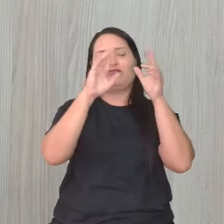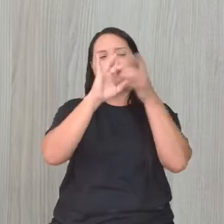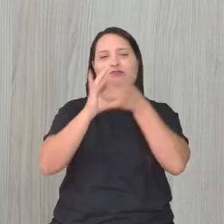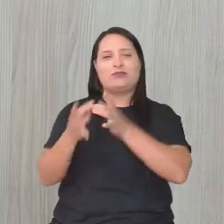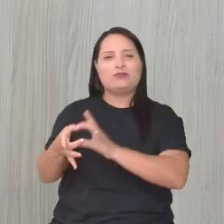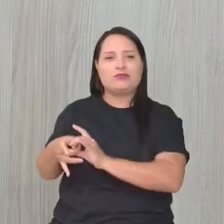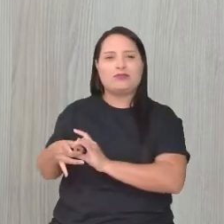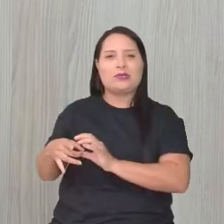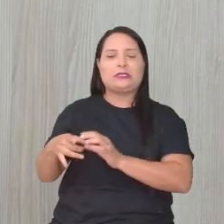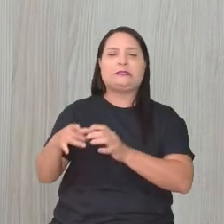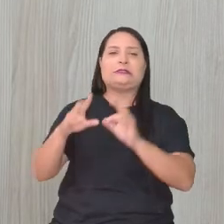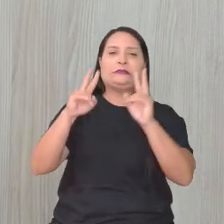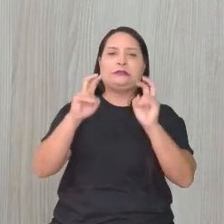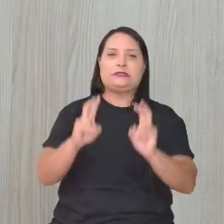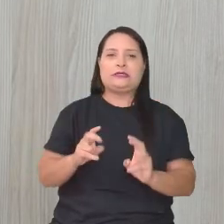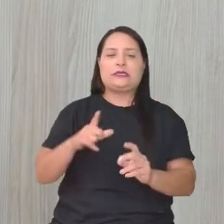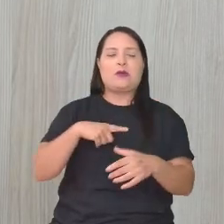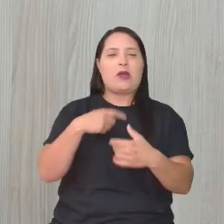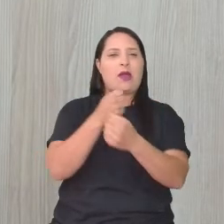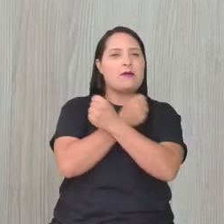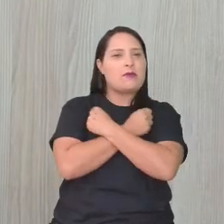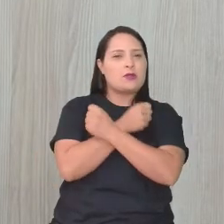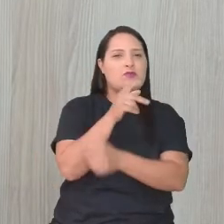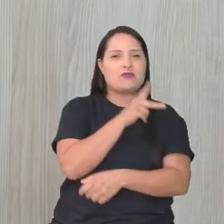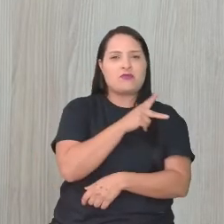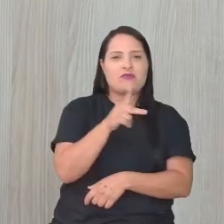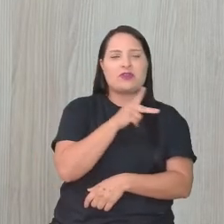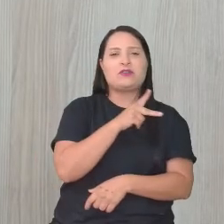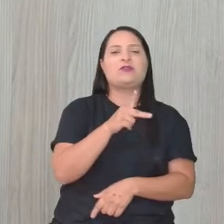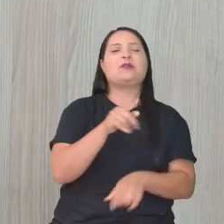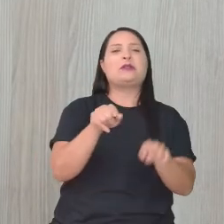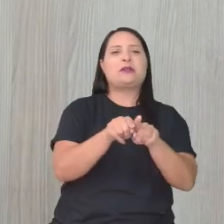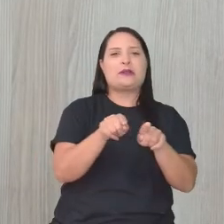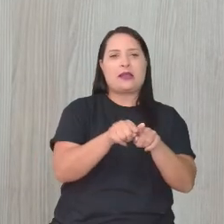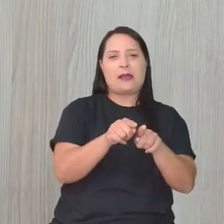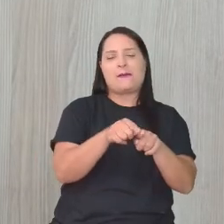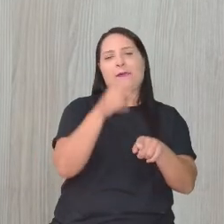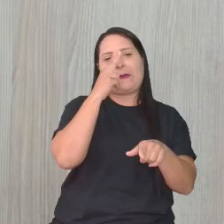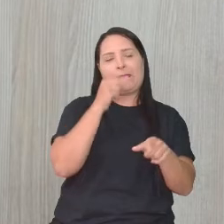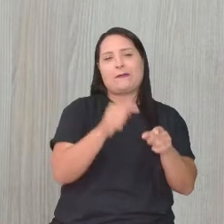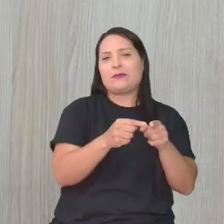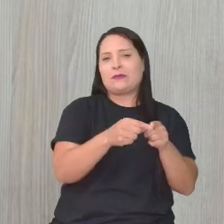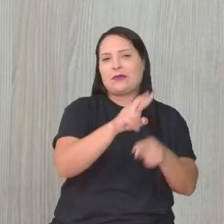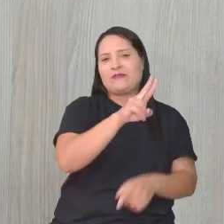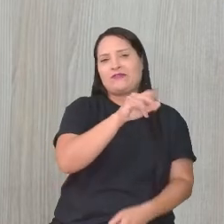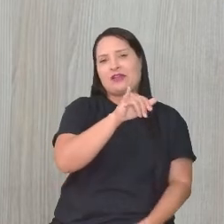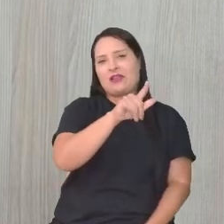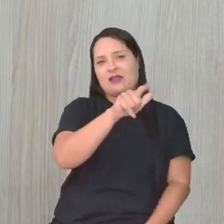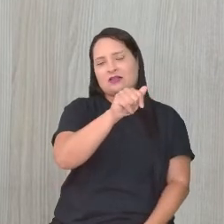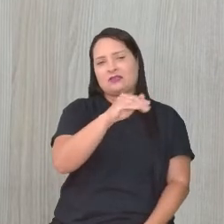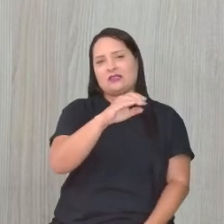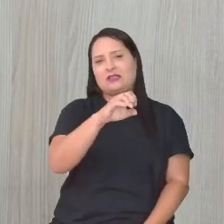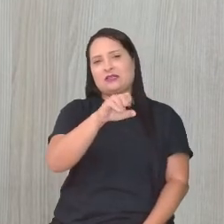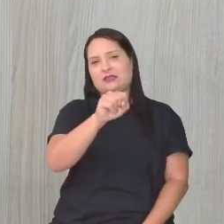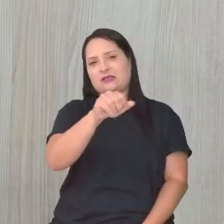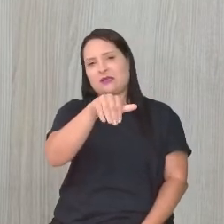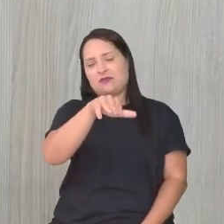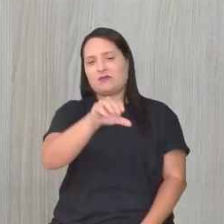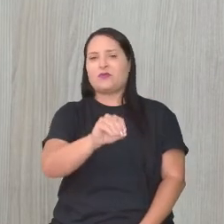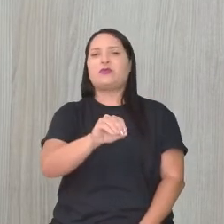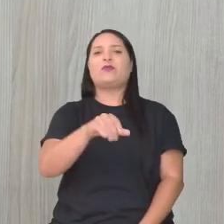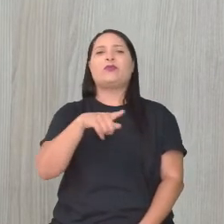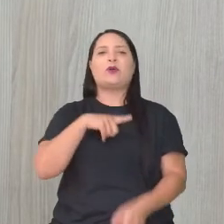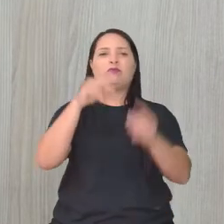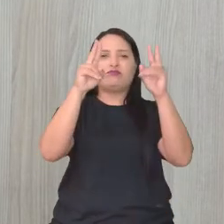os professores aí da Escola Vila Sésamo que têm prestigiado o nosso trabalho. Lógico que a gente sabe que nem sempre o conteúdo dá para fazer aí